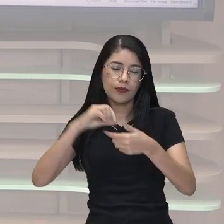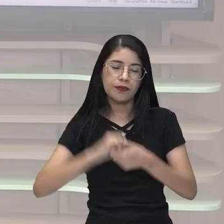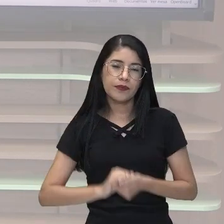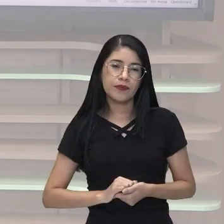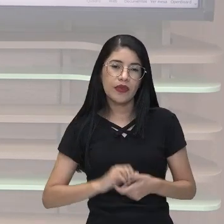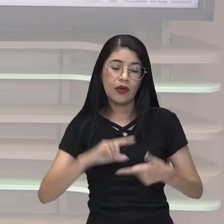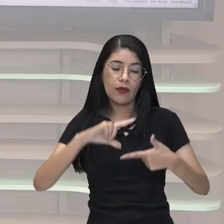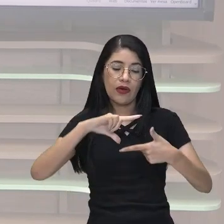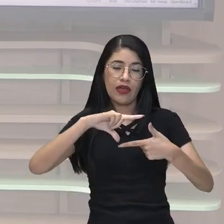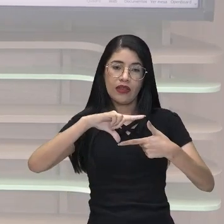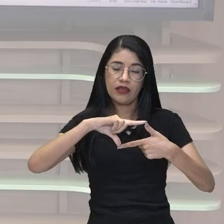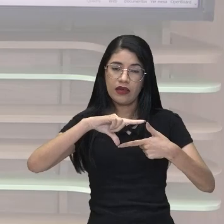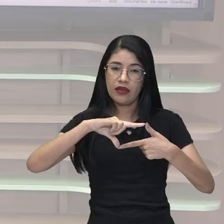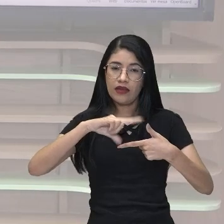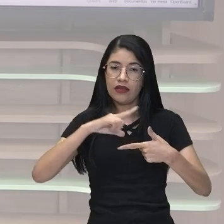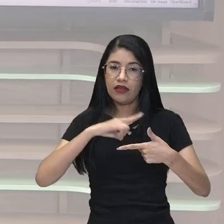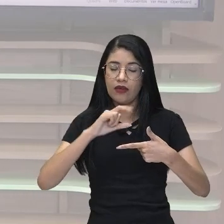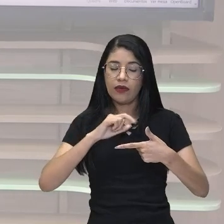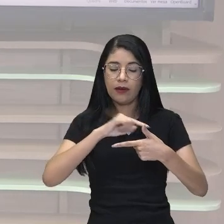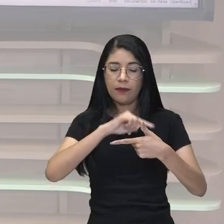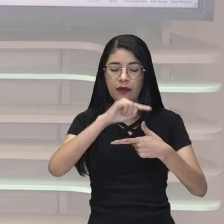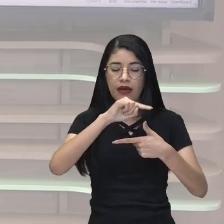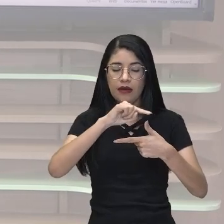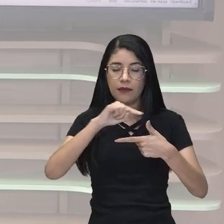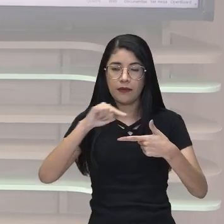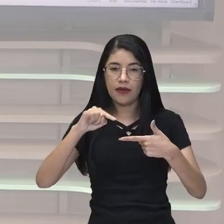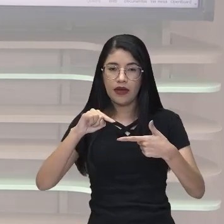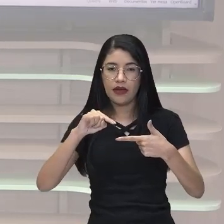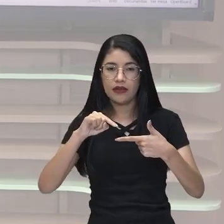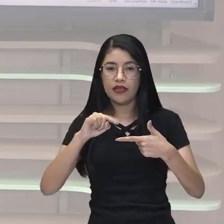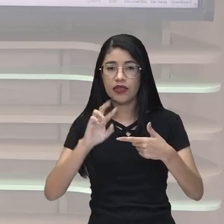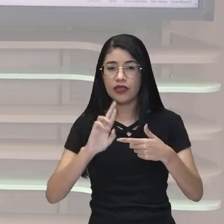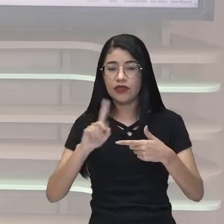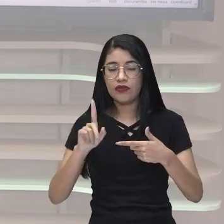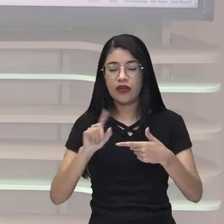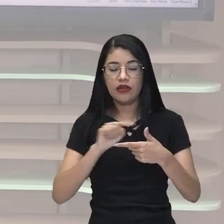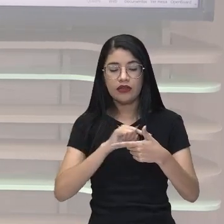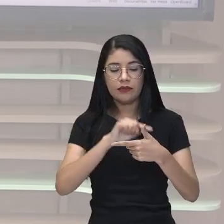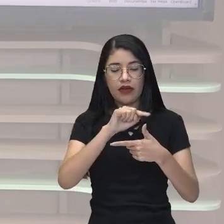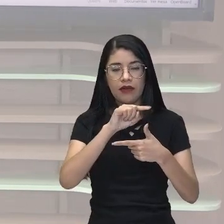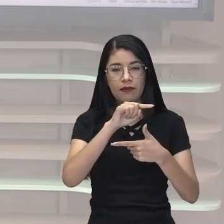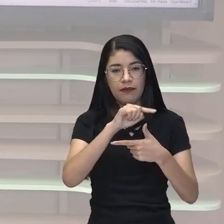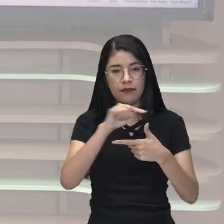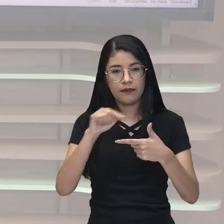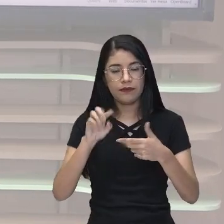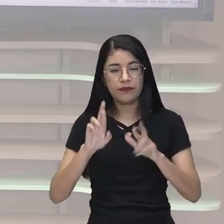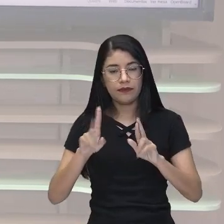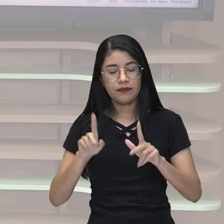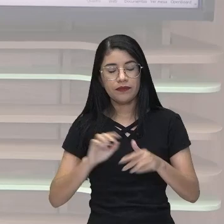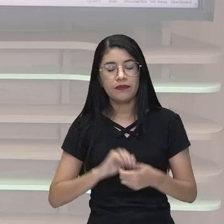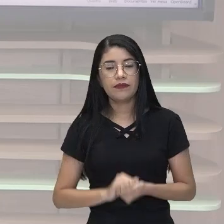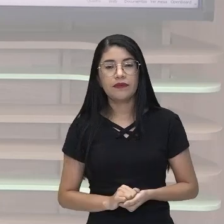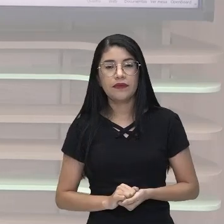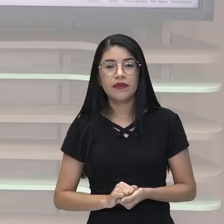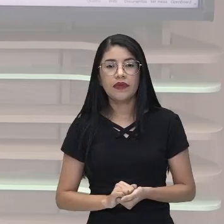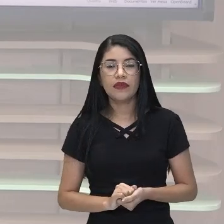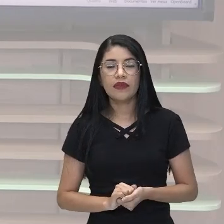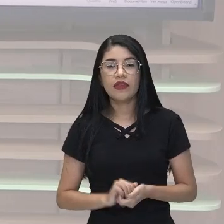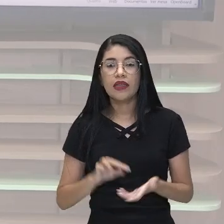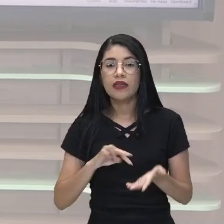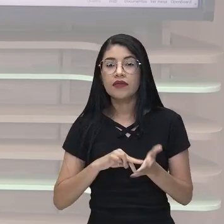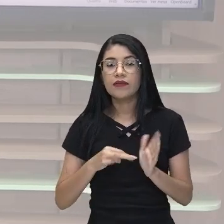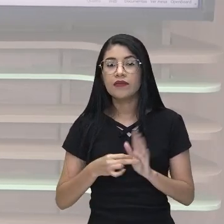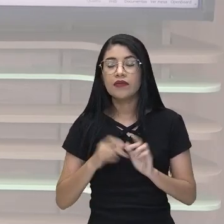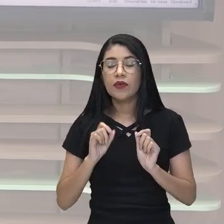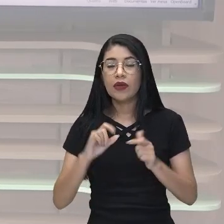ele geralmente possui uma medida para a largura e outra medida para o comprimento. Ou seja, o